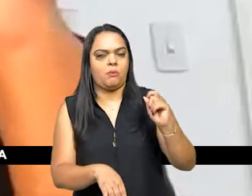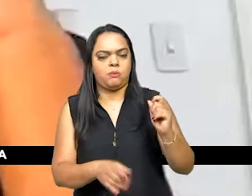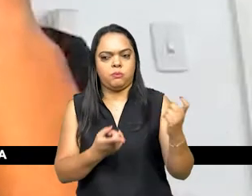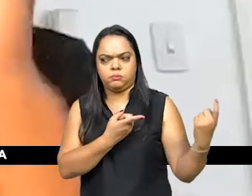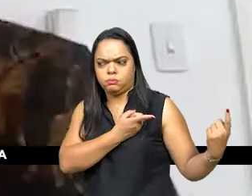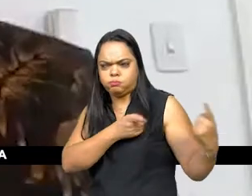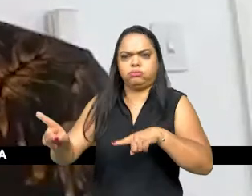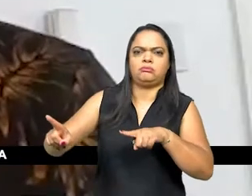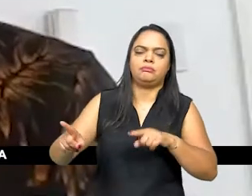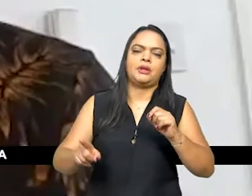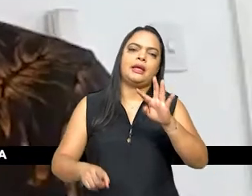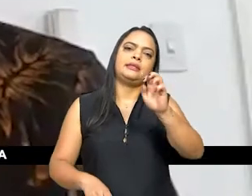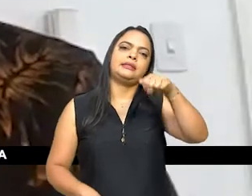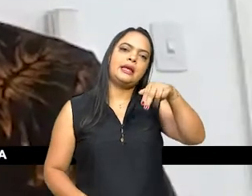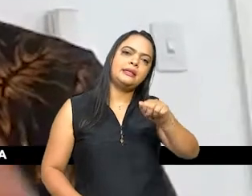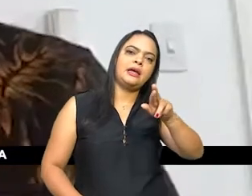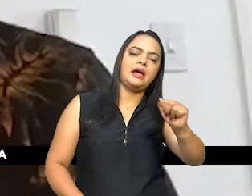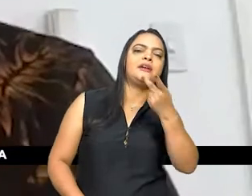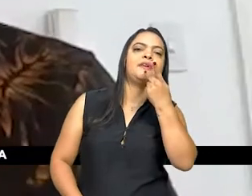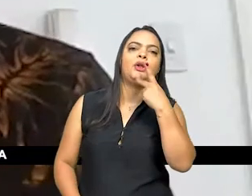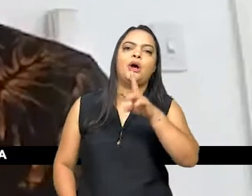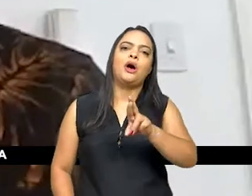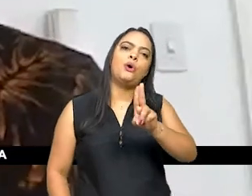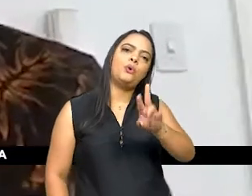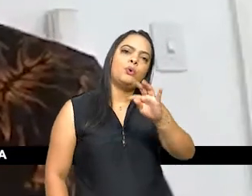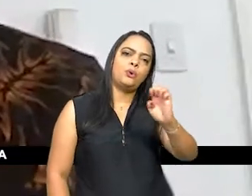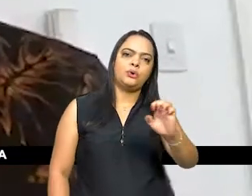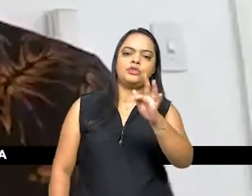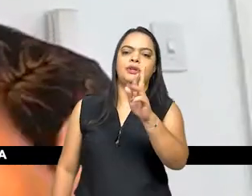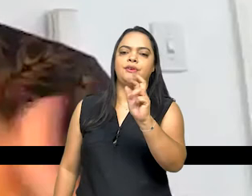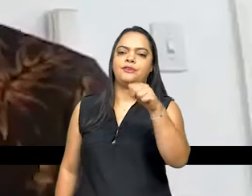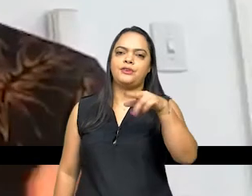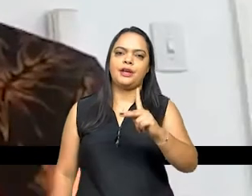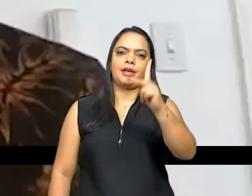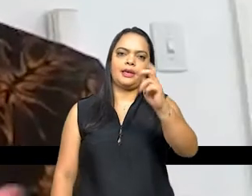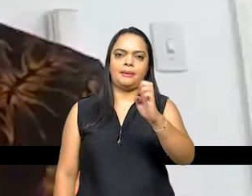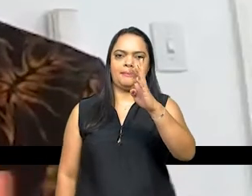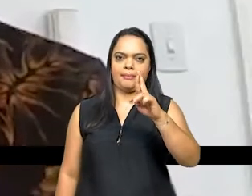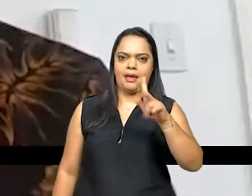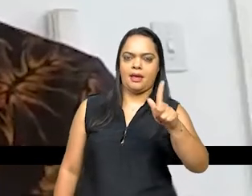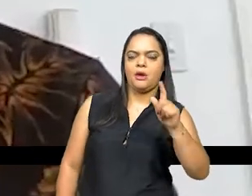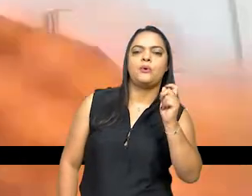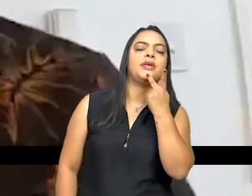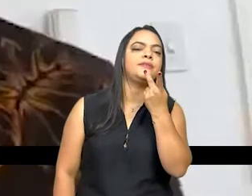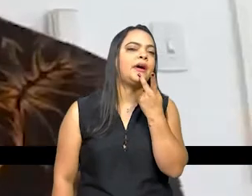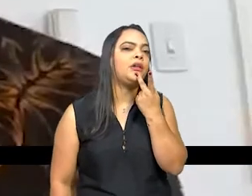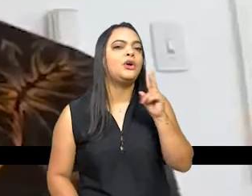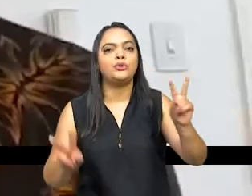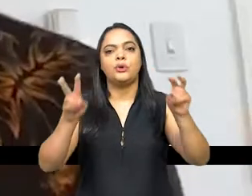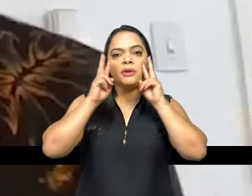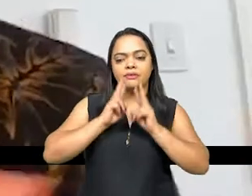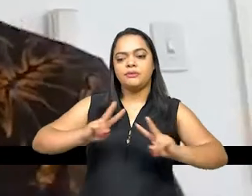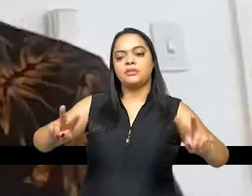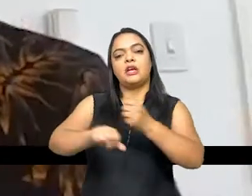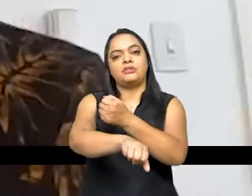A Tanara mencionou a Ruth Frankenberg. Eu gosto muito daquele texto da Ruth Frankenberg em que ela questiona essa noção de invisibilidade da brancura, invisível para